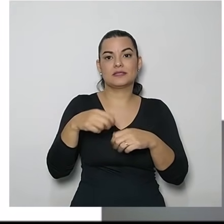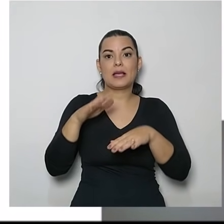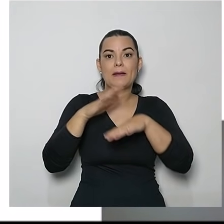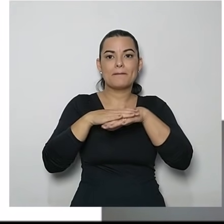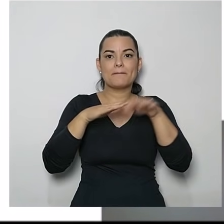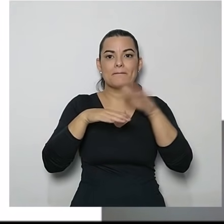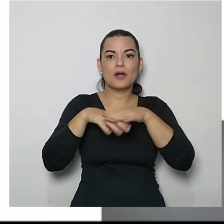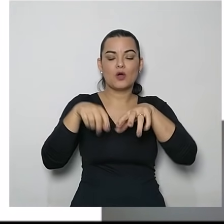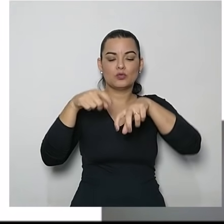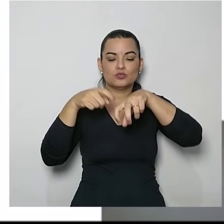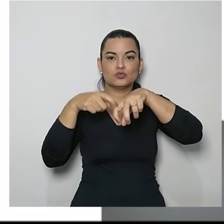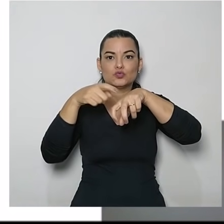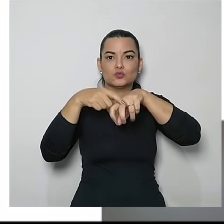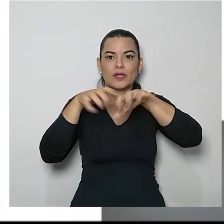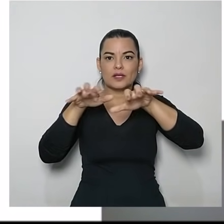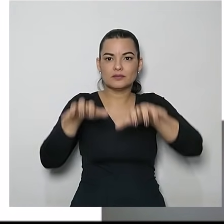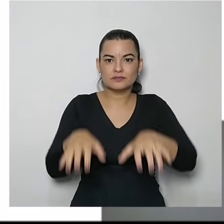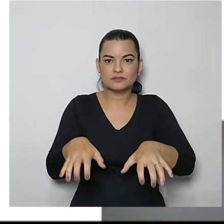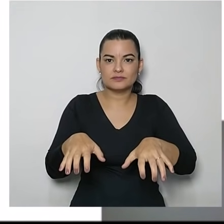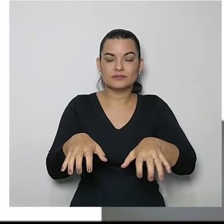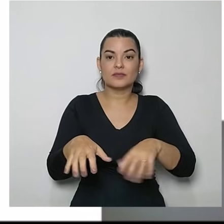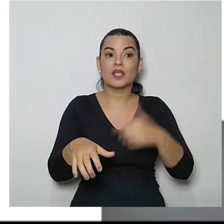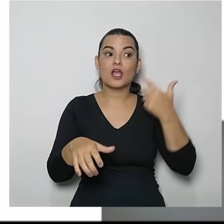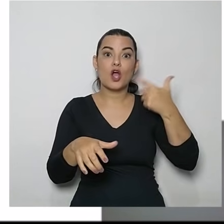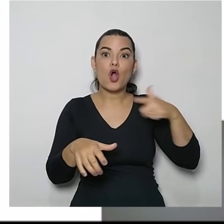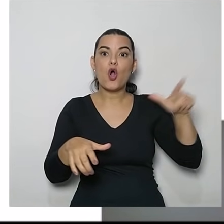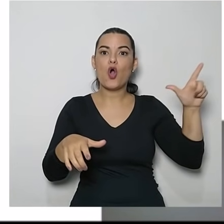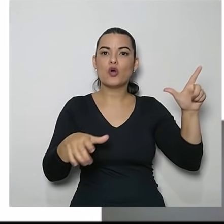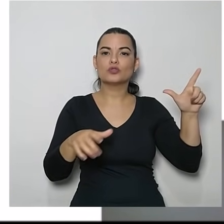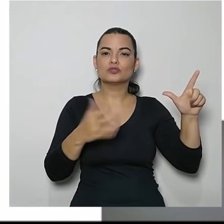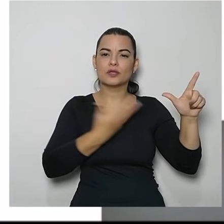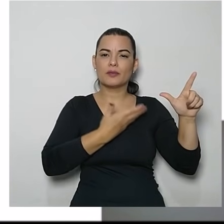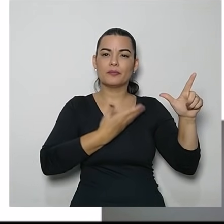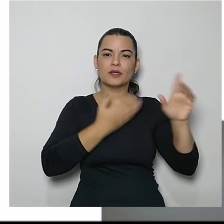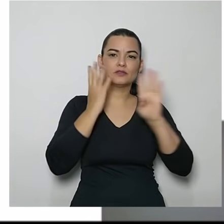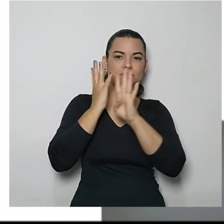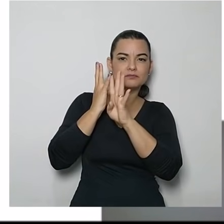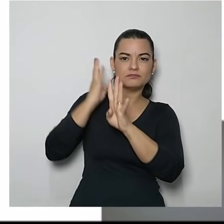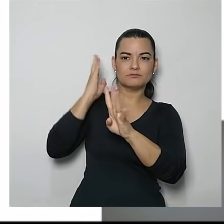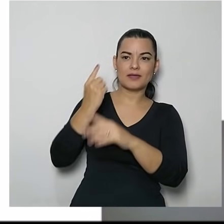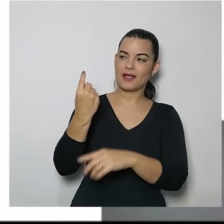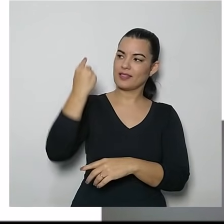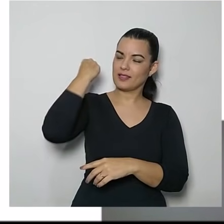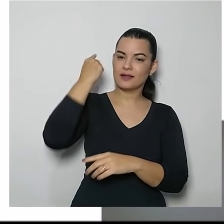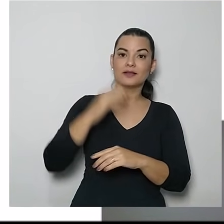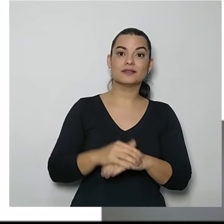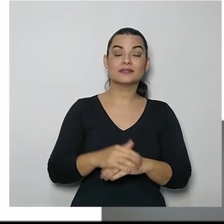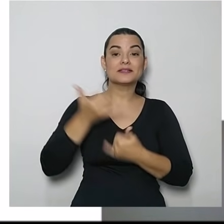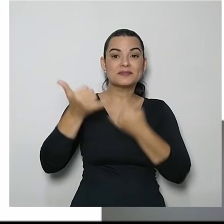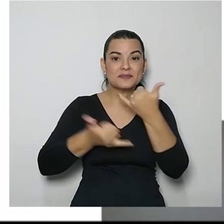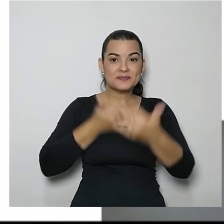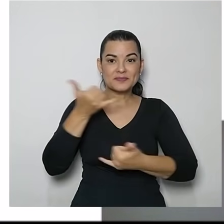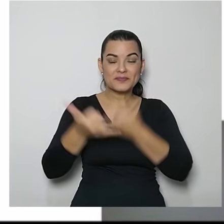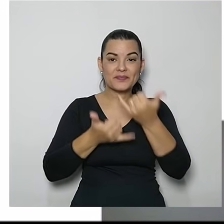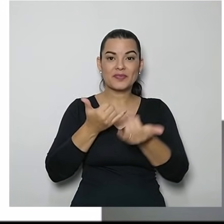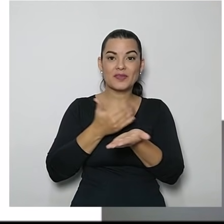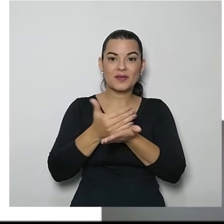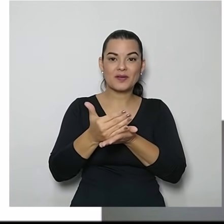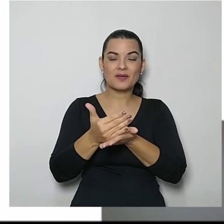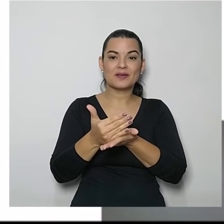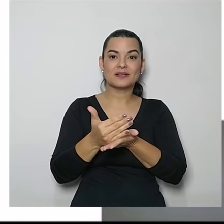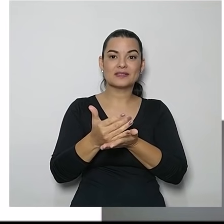mãos no joelho. Os demais ficam em fila. A brincadeira começa com o